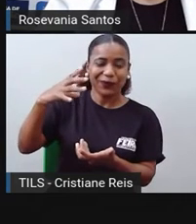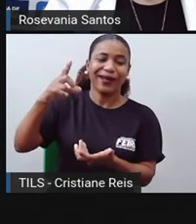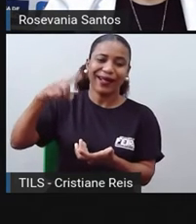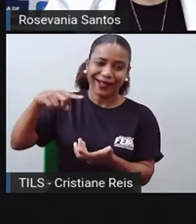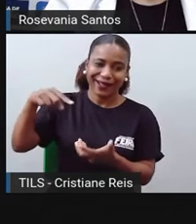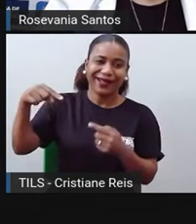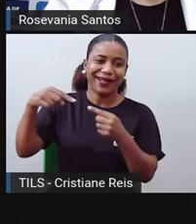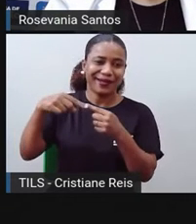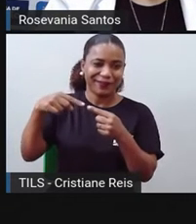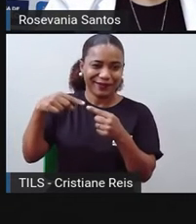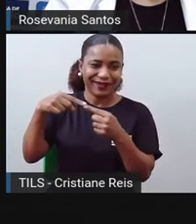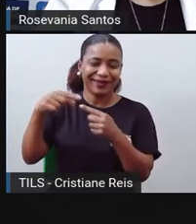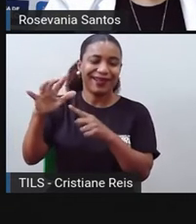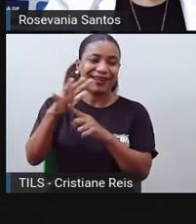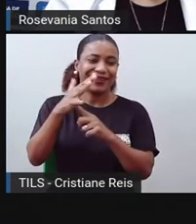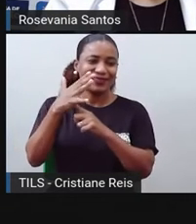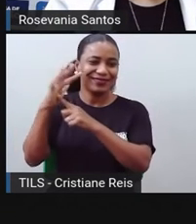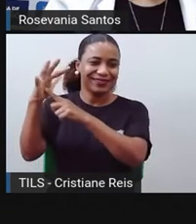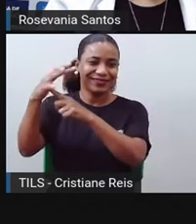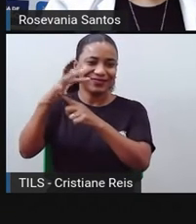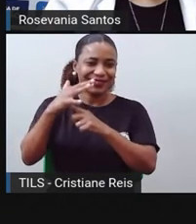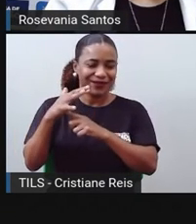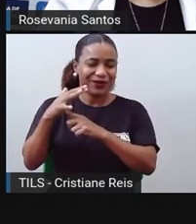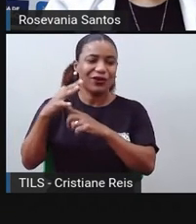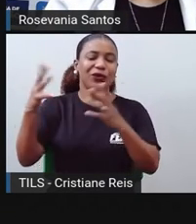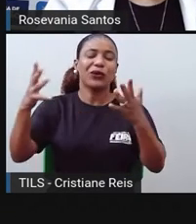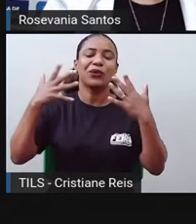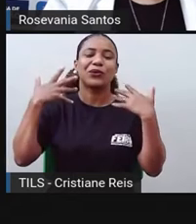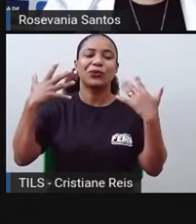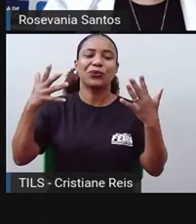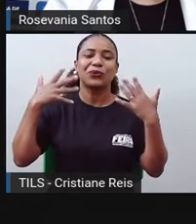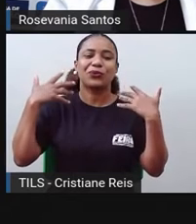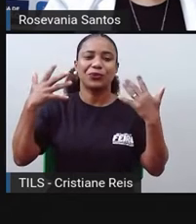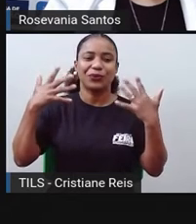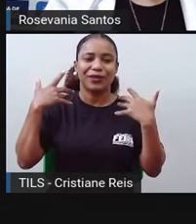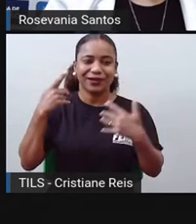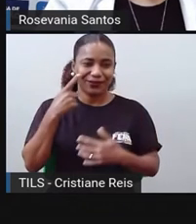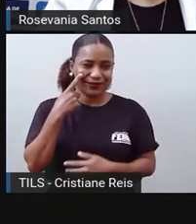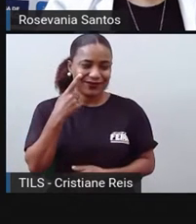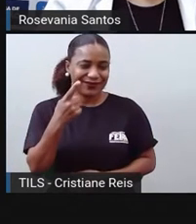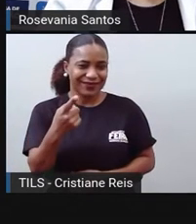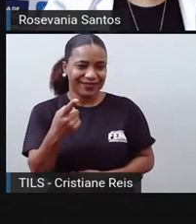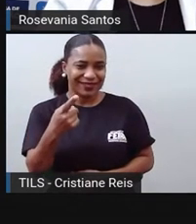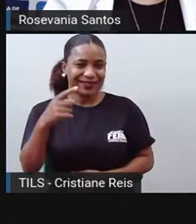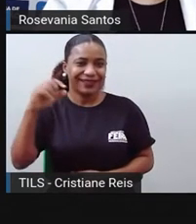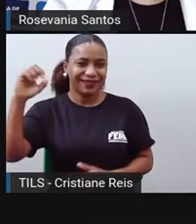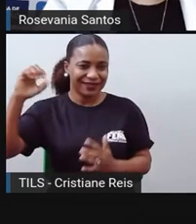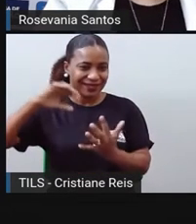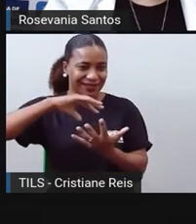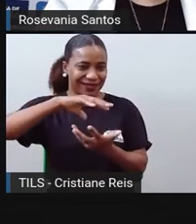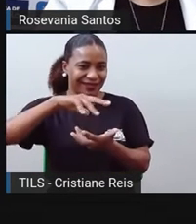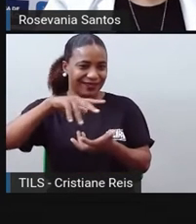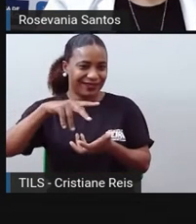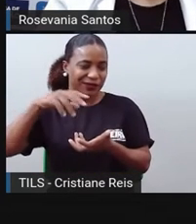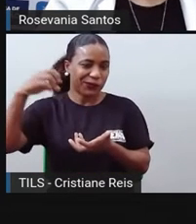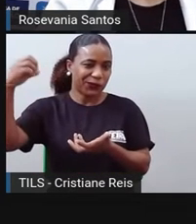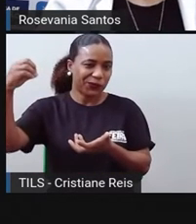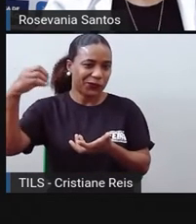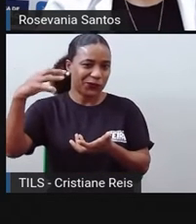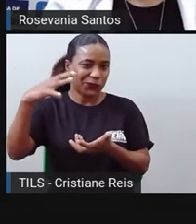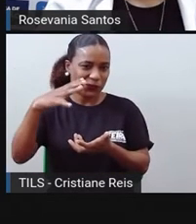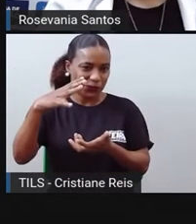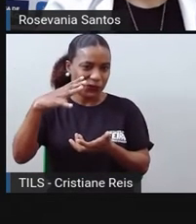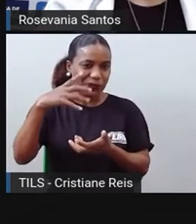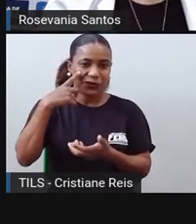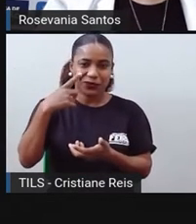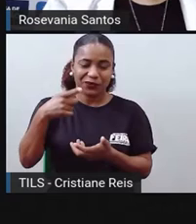né, essas linhas, essas faixas aqui, representam os raios solares. Olha aqui o lado iluminado da Terra e olha aqui o lado escurecido